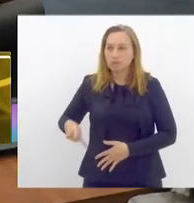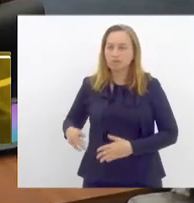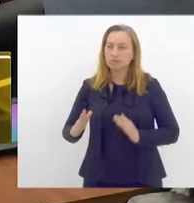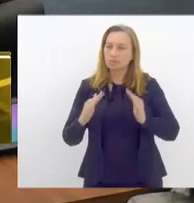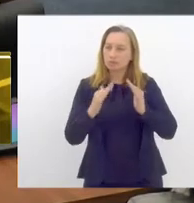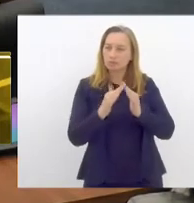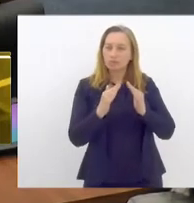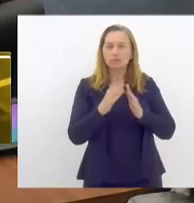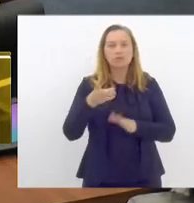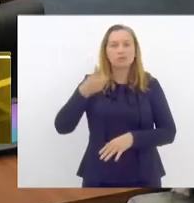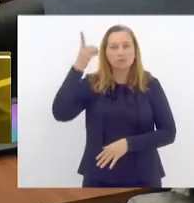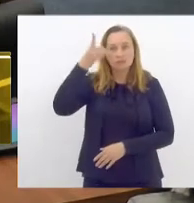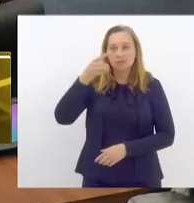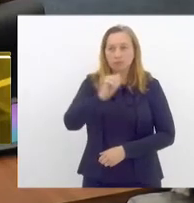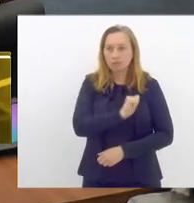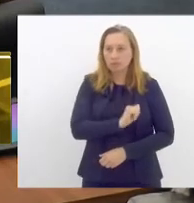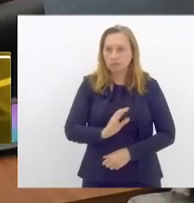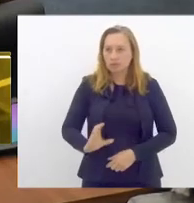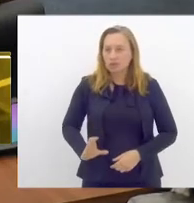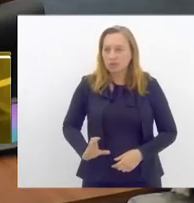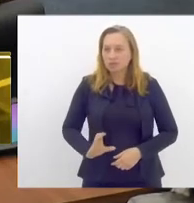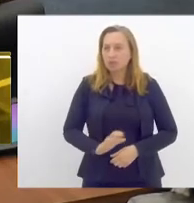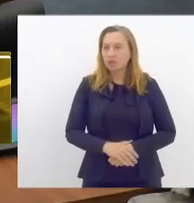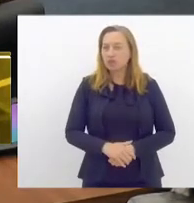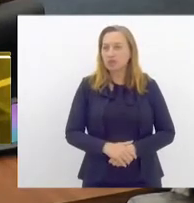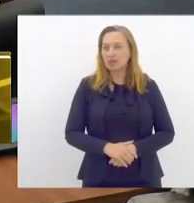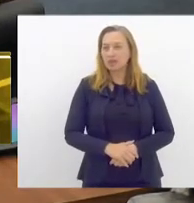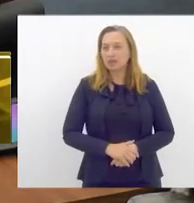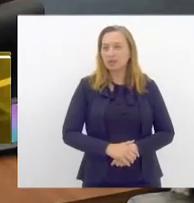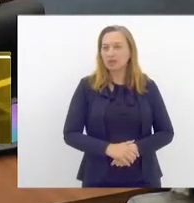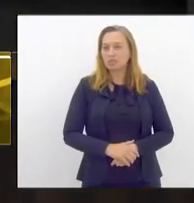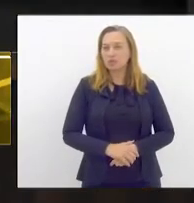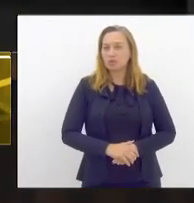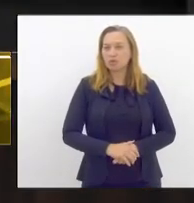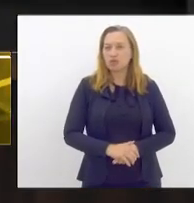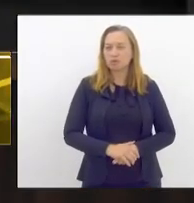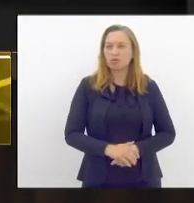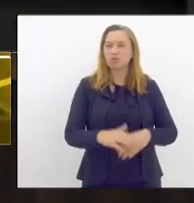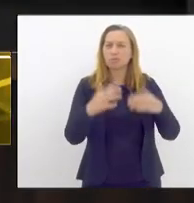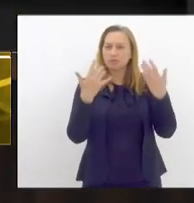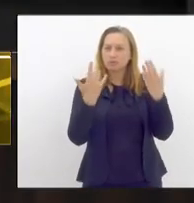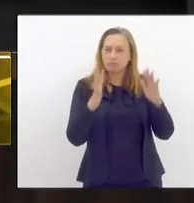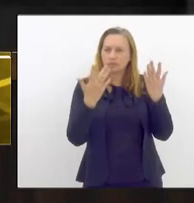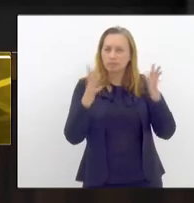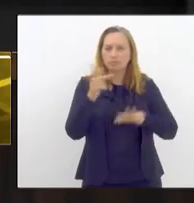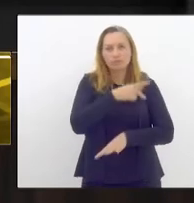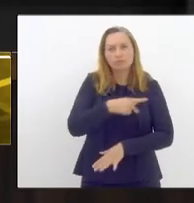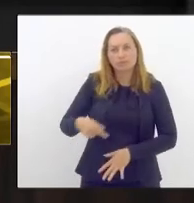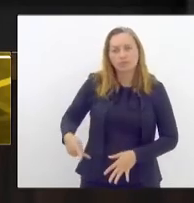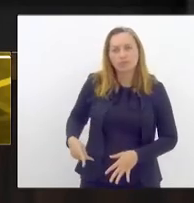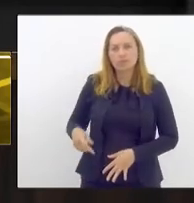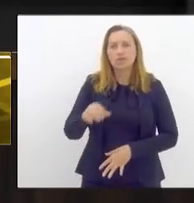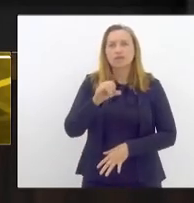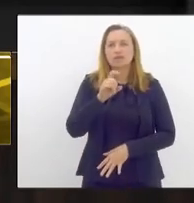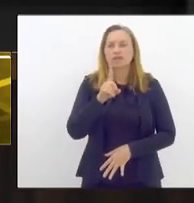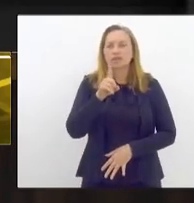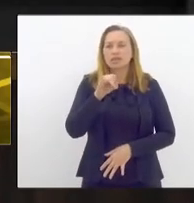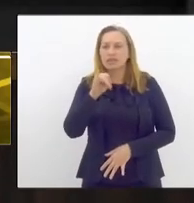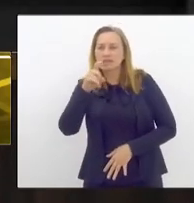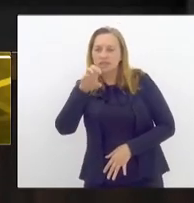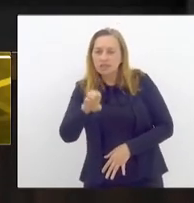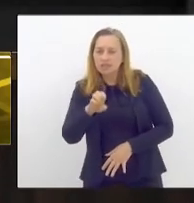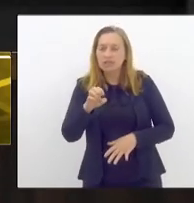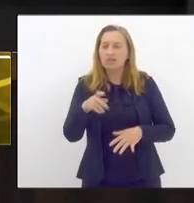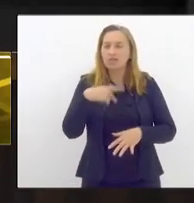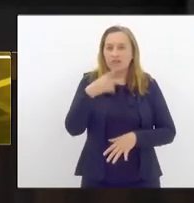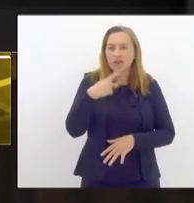casa Deputado André siciliano quero parabenizar o presidente do sindi Rio Fernando blauer